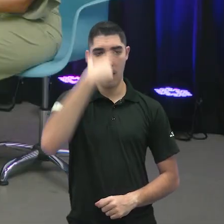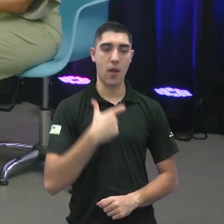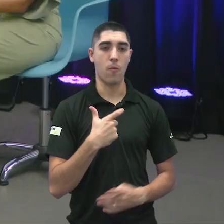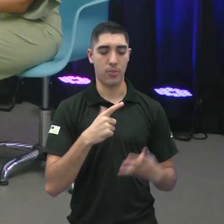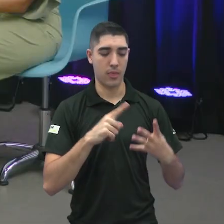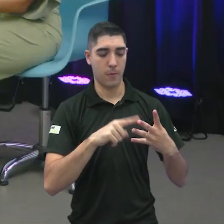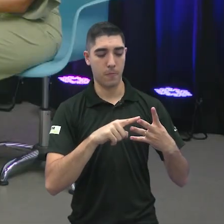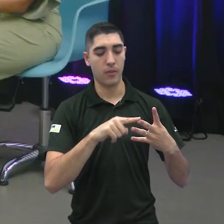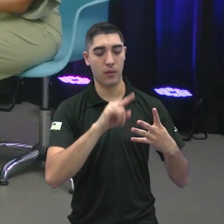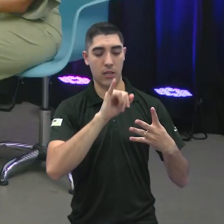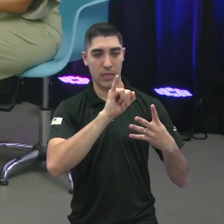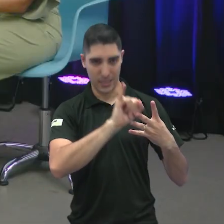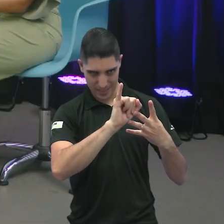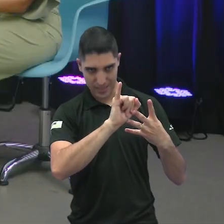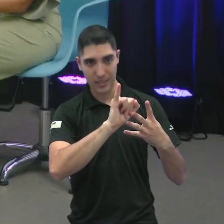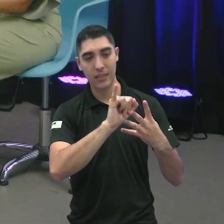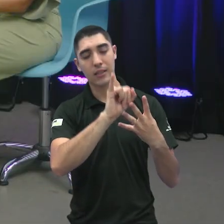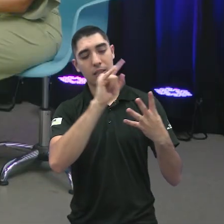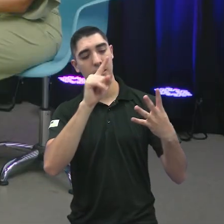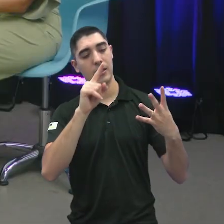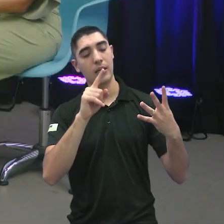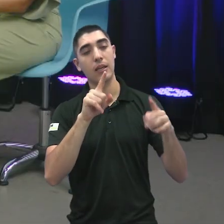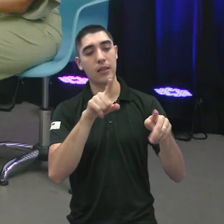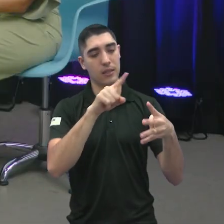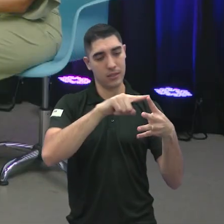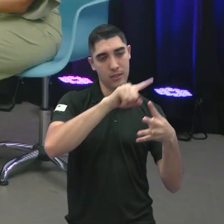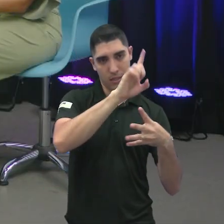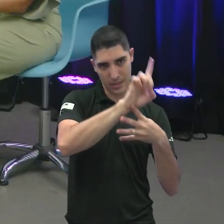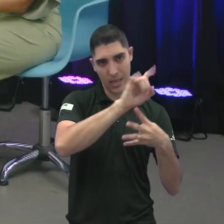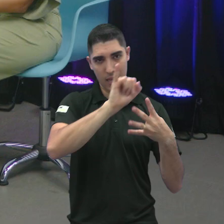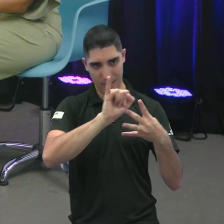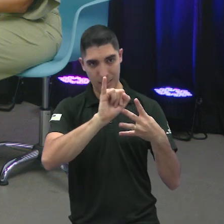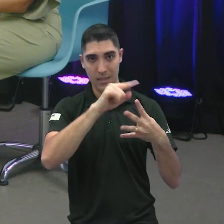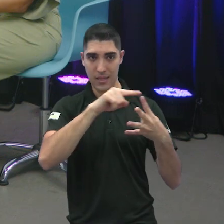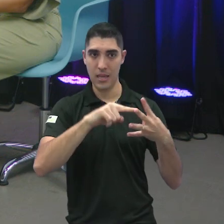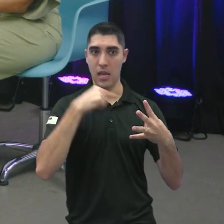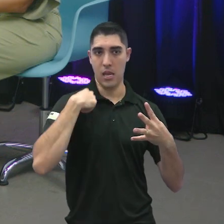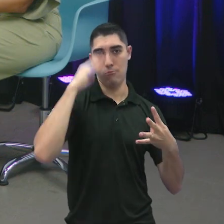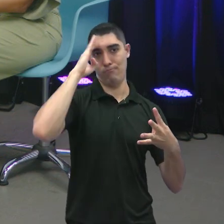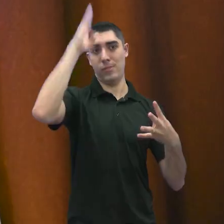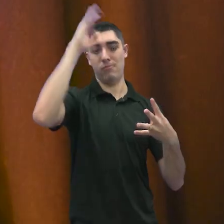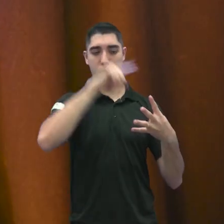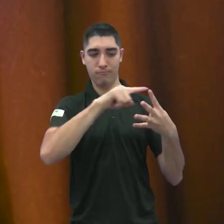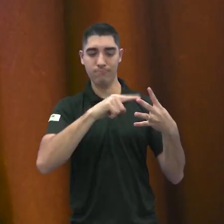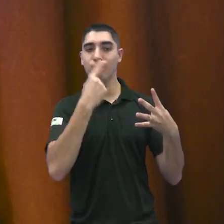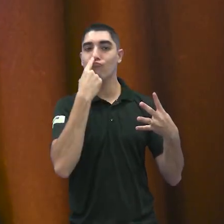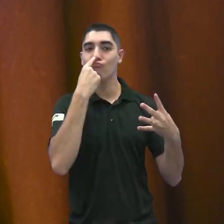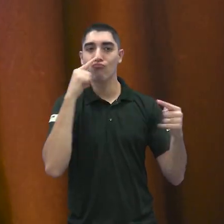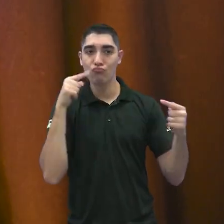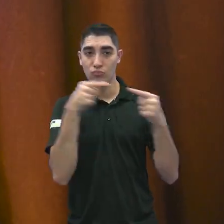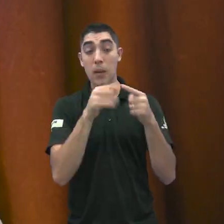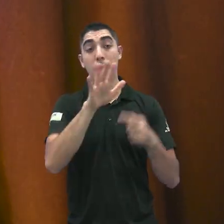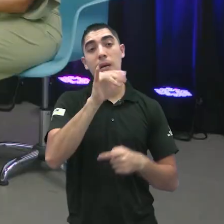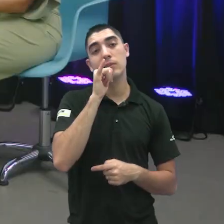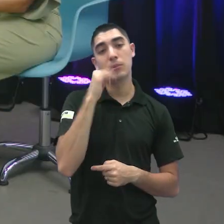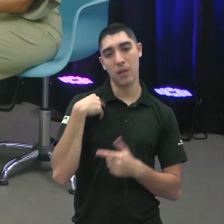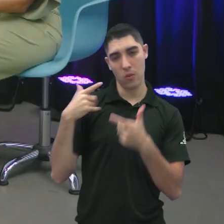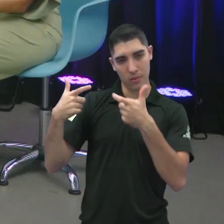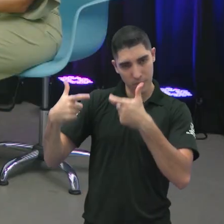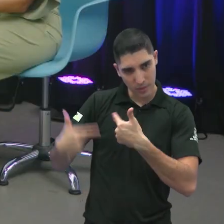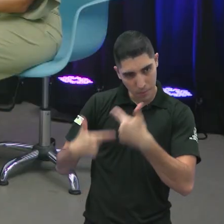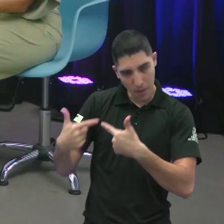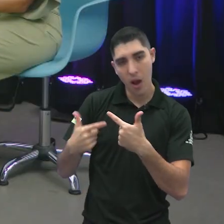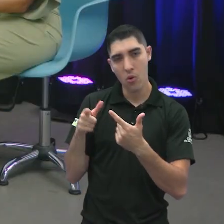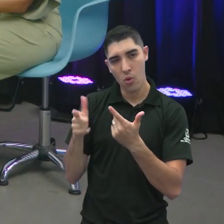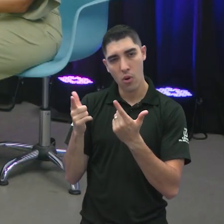influente e dominante, essa é a minha essência. Só que quando eu estou atendendo clinicamente, eu atuo muito mais com influência